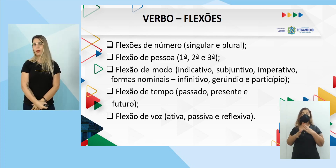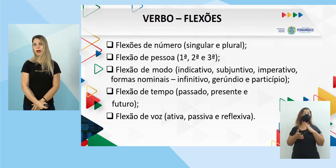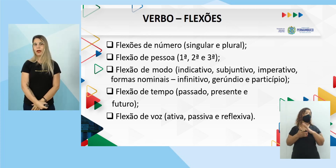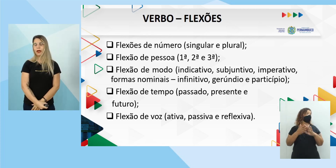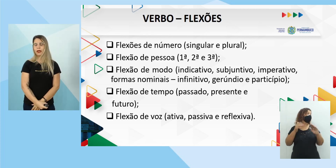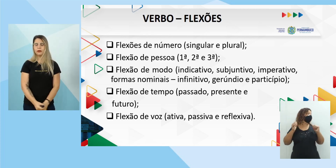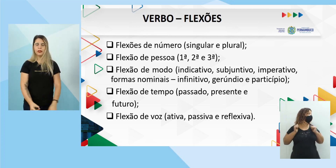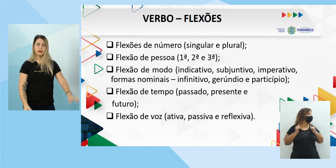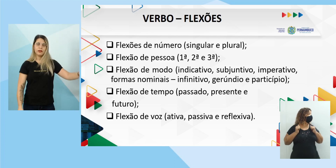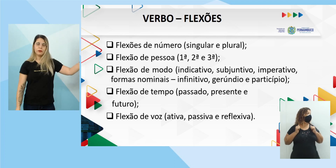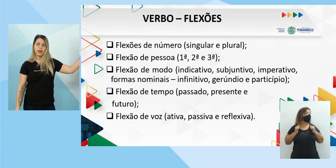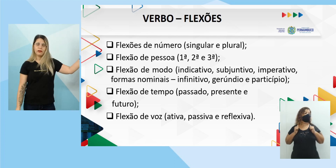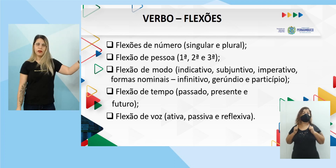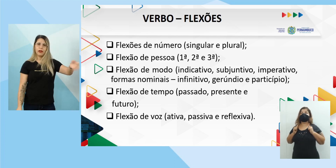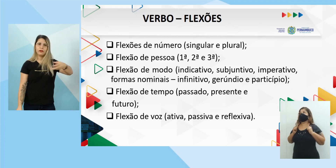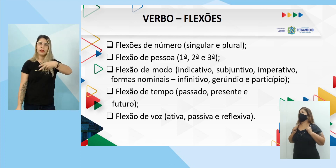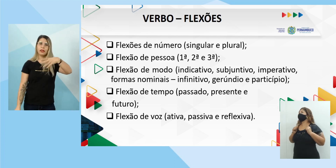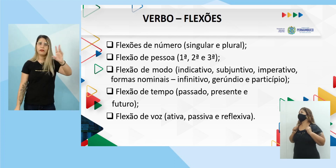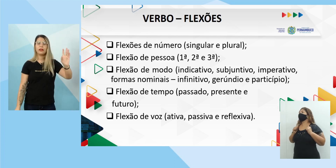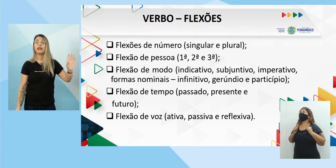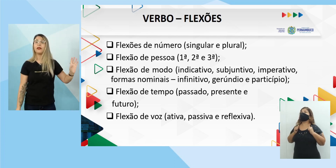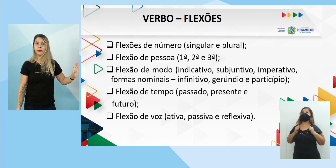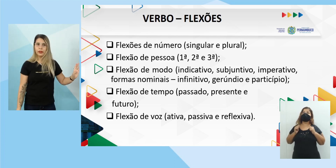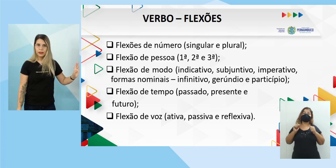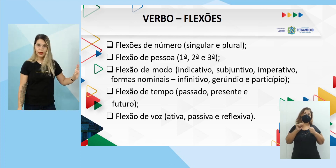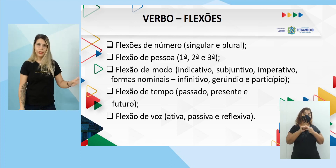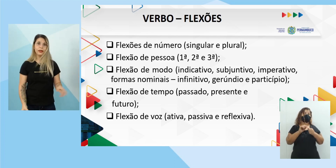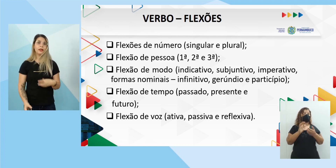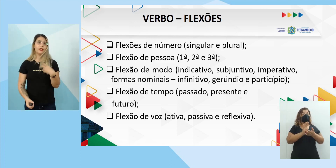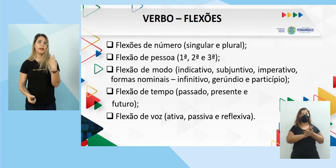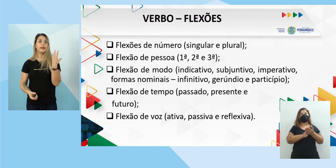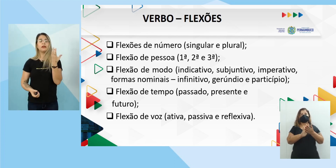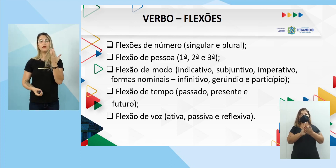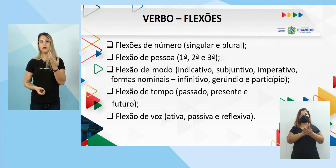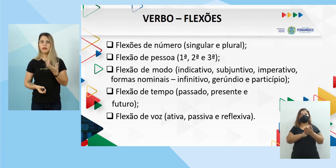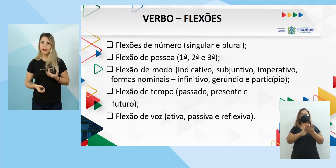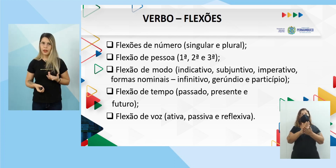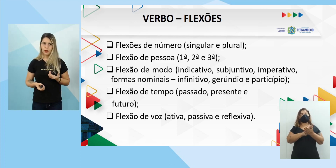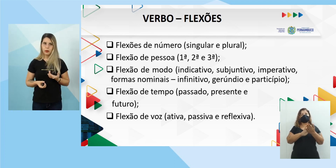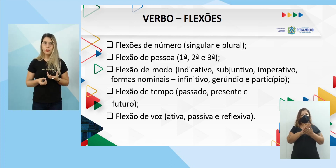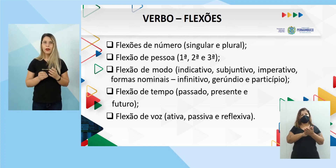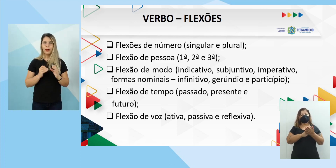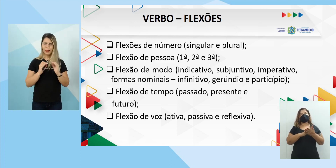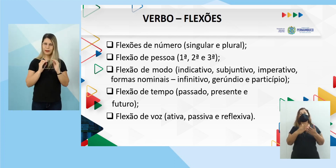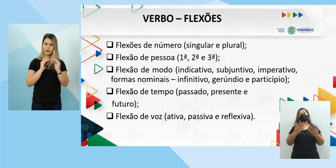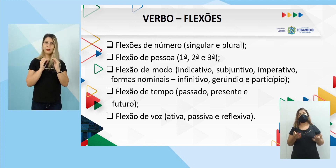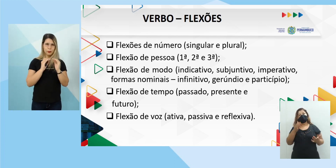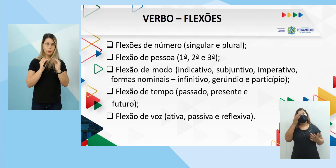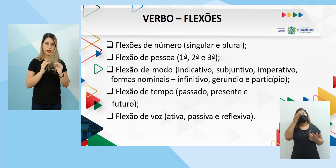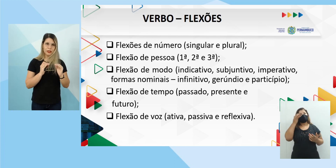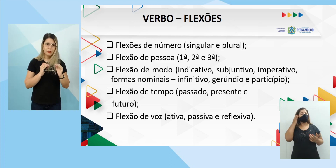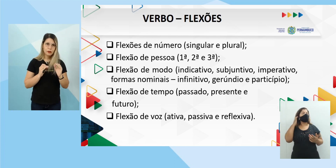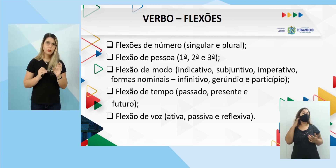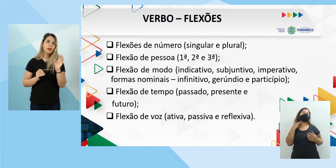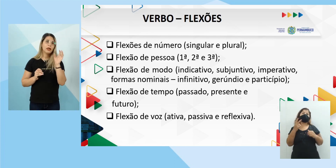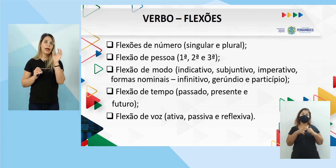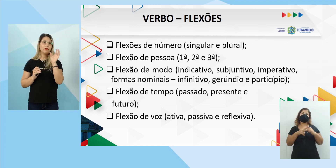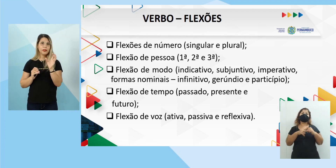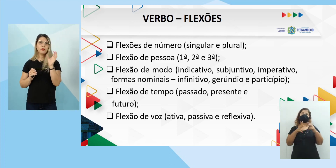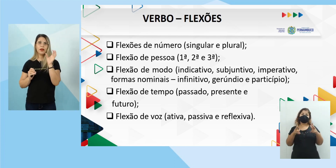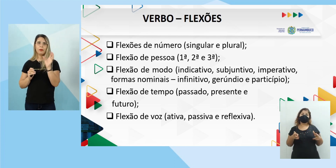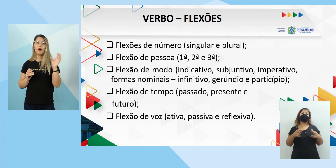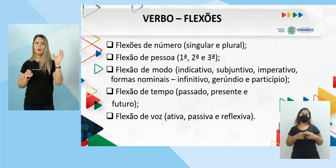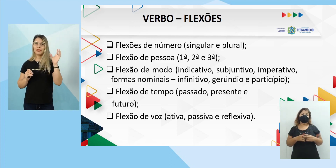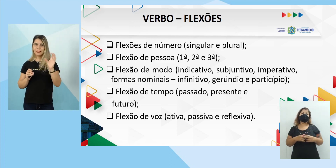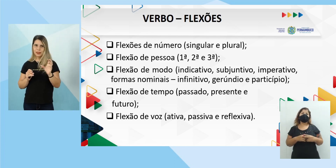ali parado, deixa a vida me levar, a vida leva eu, tá? No verbo é tipo isso. A